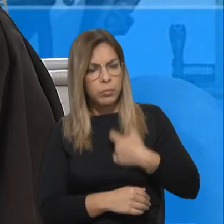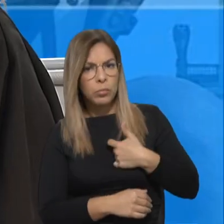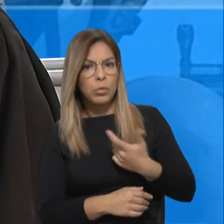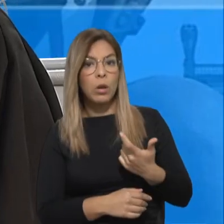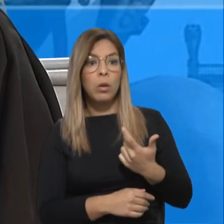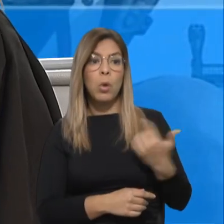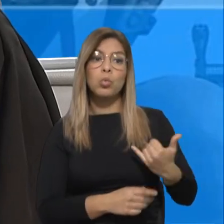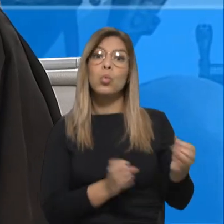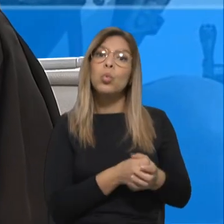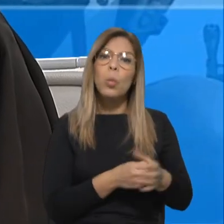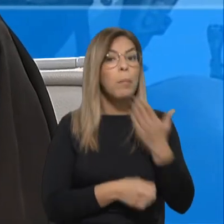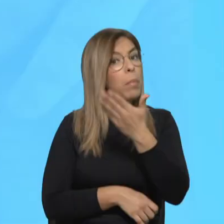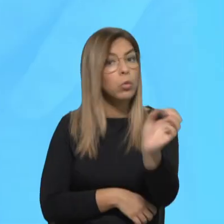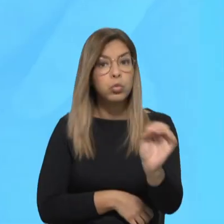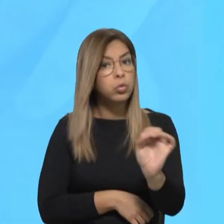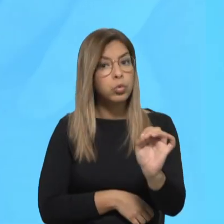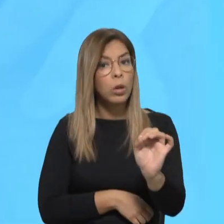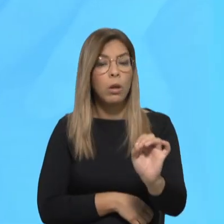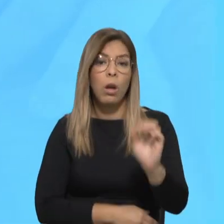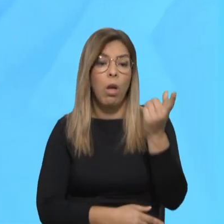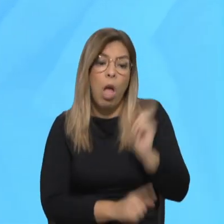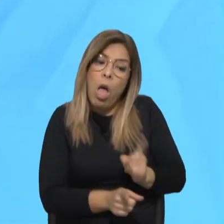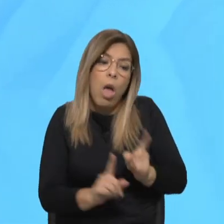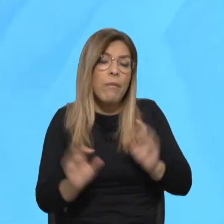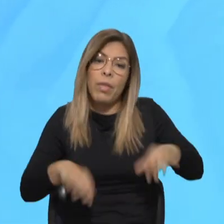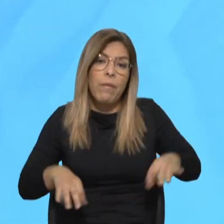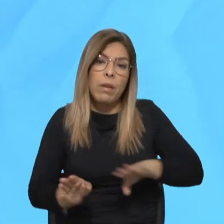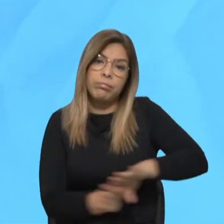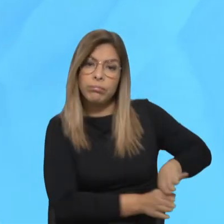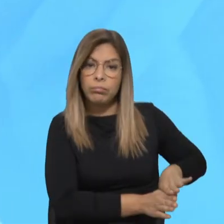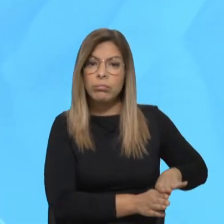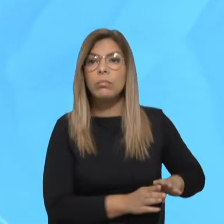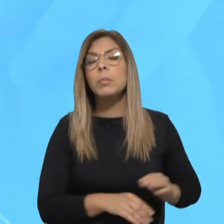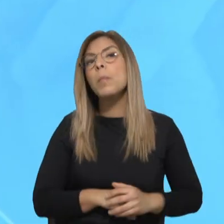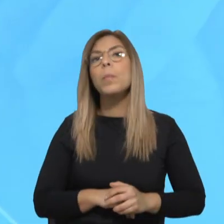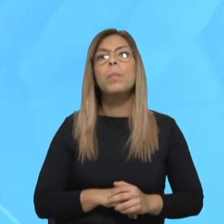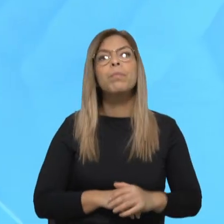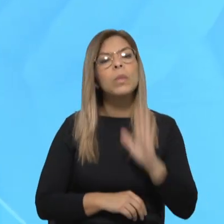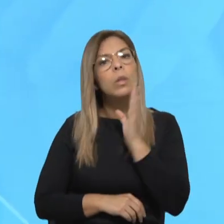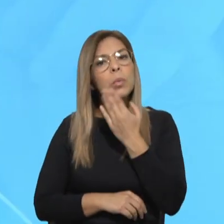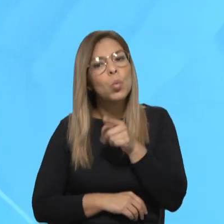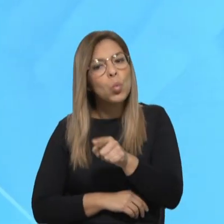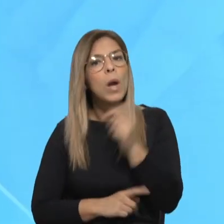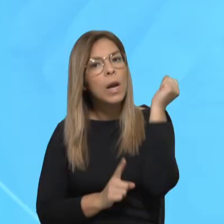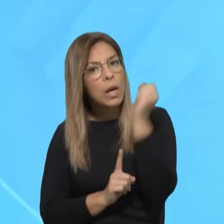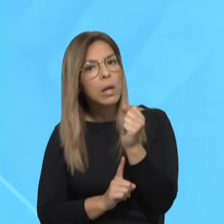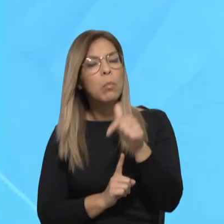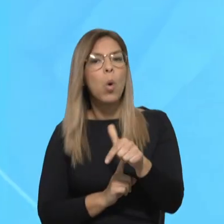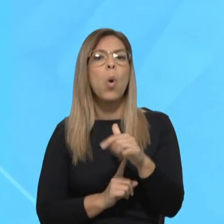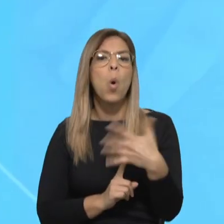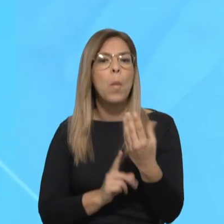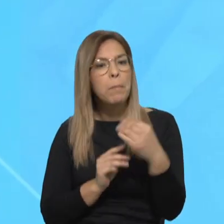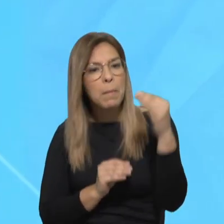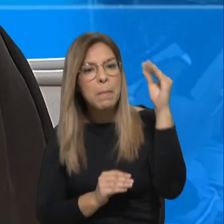não lhes vai pedir. E é necessário perceber, de facto, a natureza do crime. Depende da natureza do crime o montante a atribuir